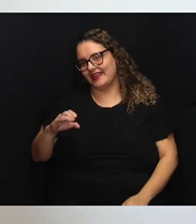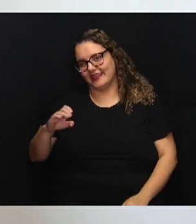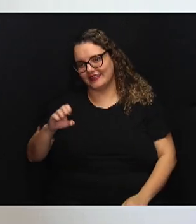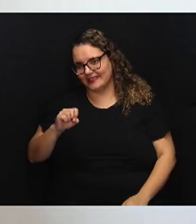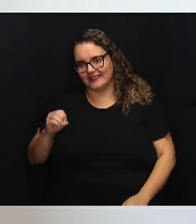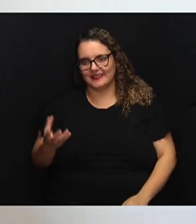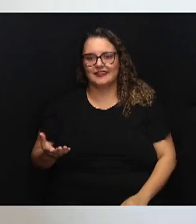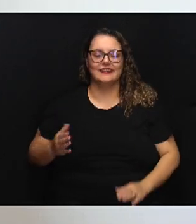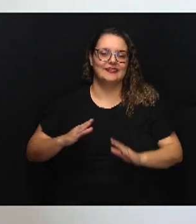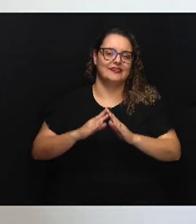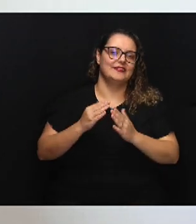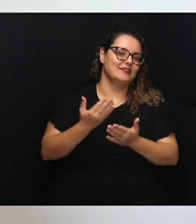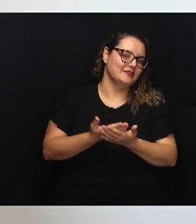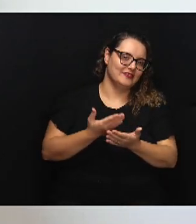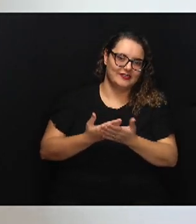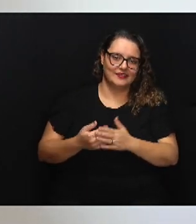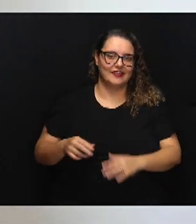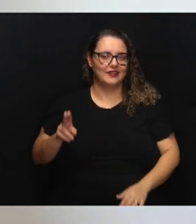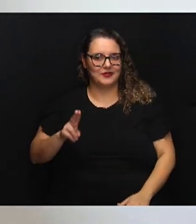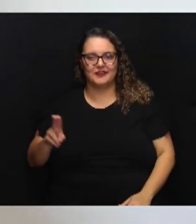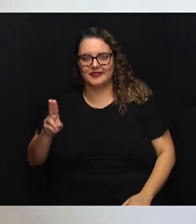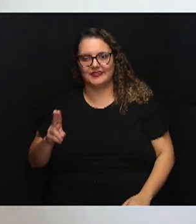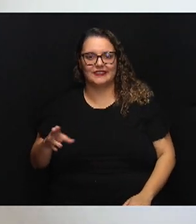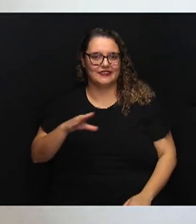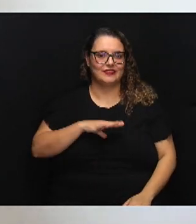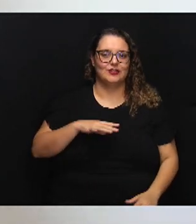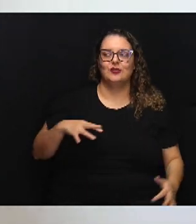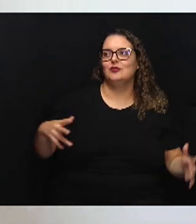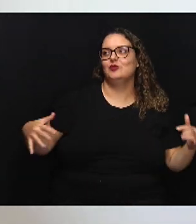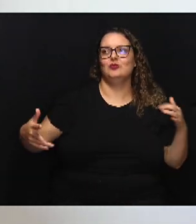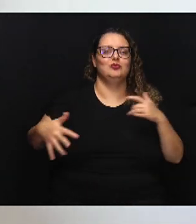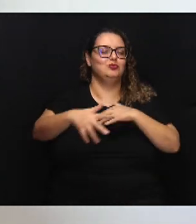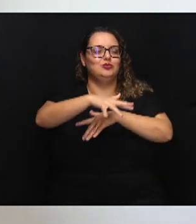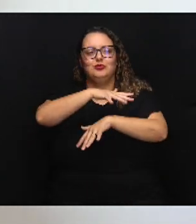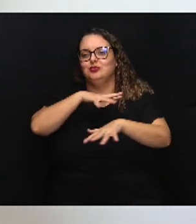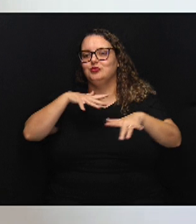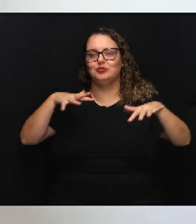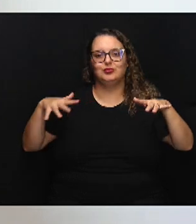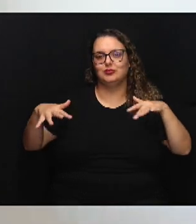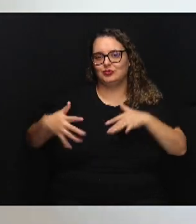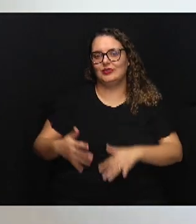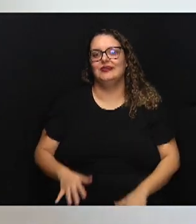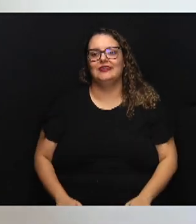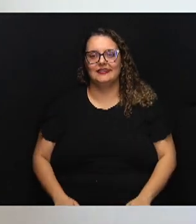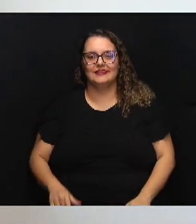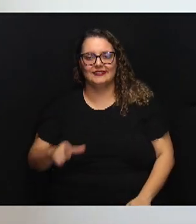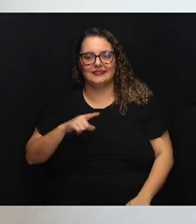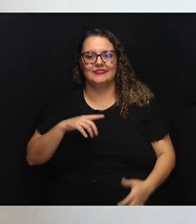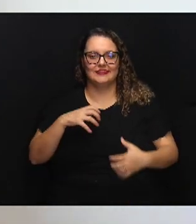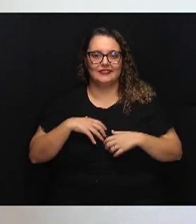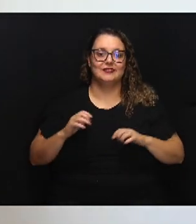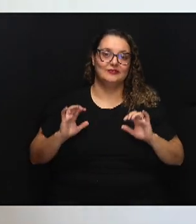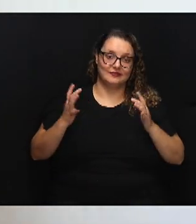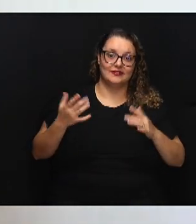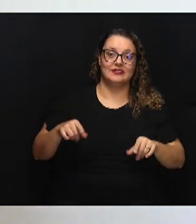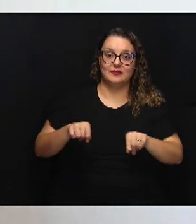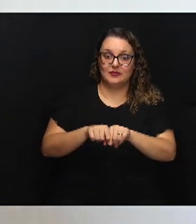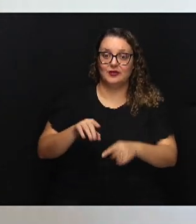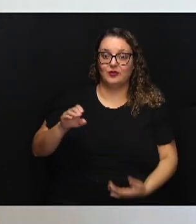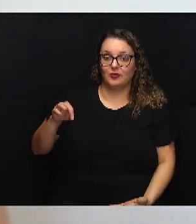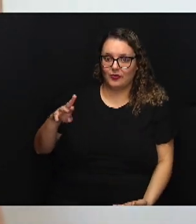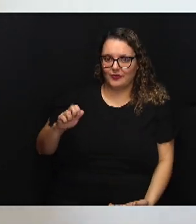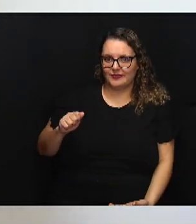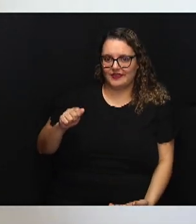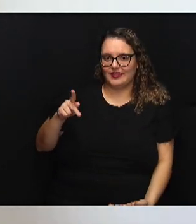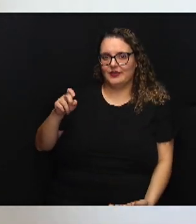escolares, universidades, enfim. Então, a cidade fica mais agitada e tem aquele clima, mas tem o contraponto que o Diego falou, que